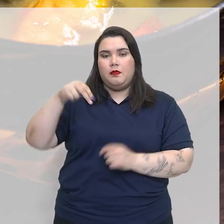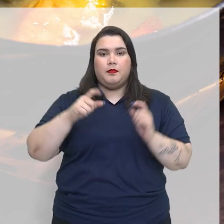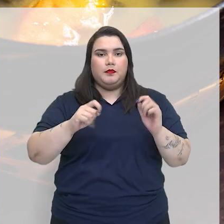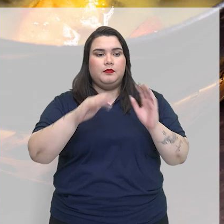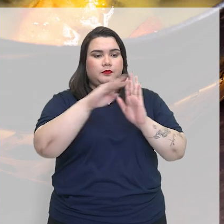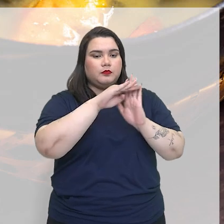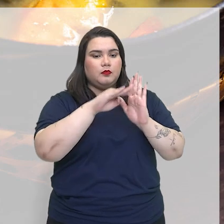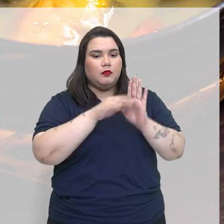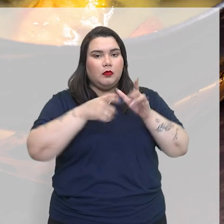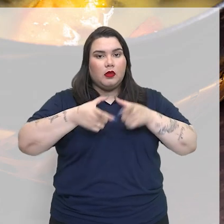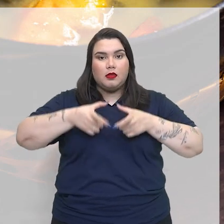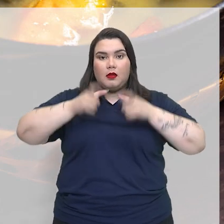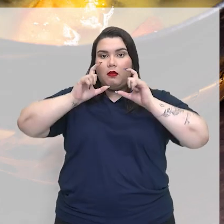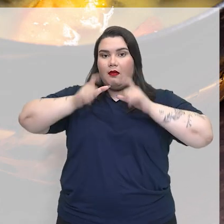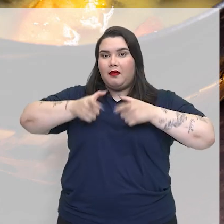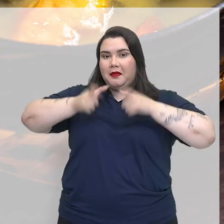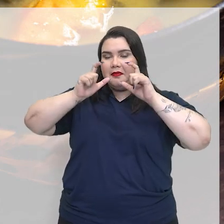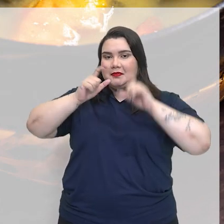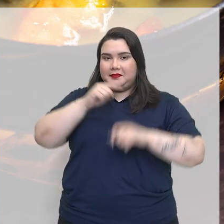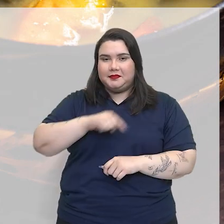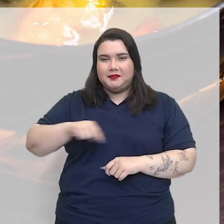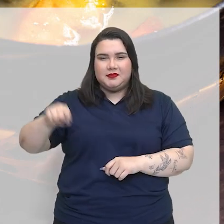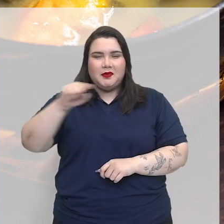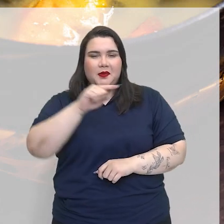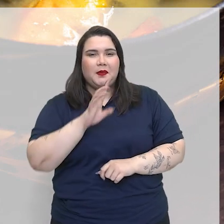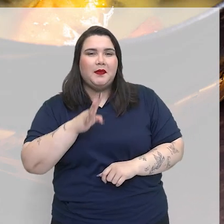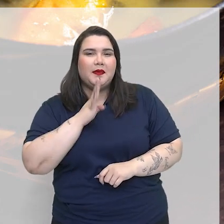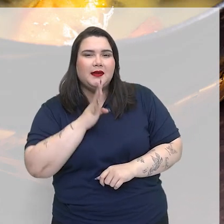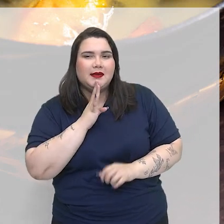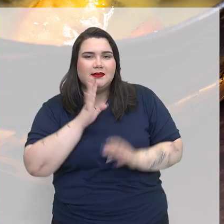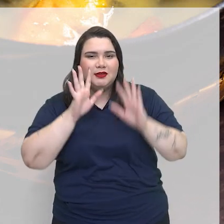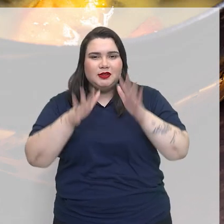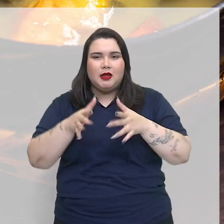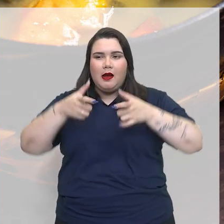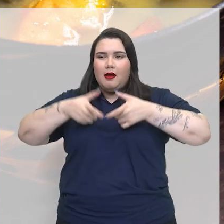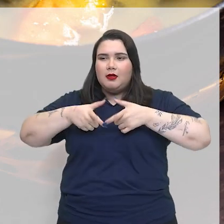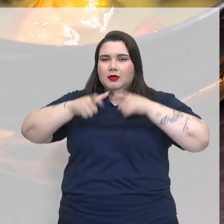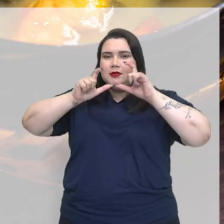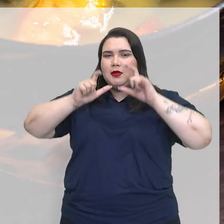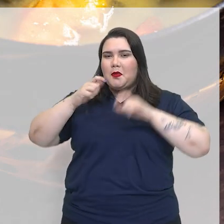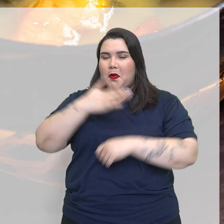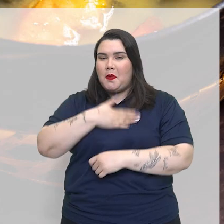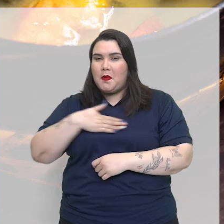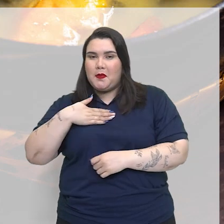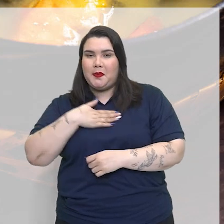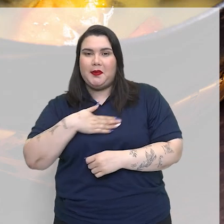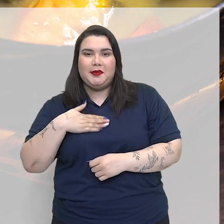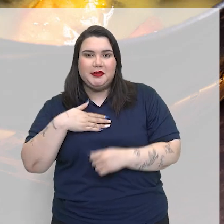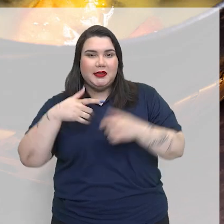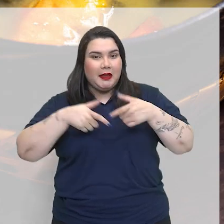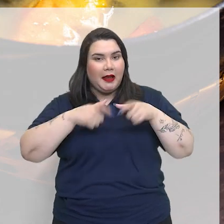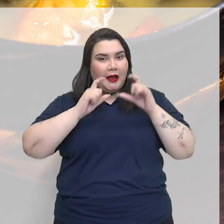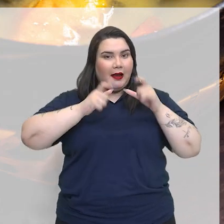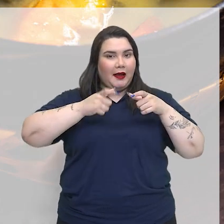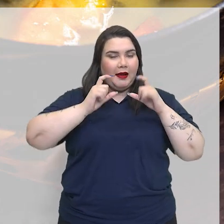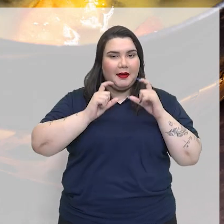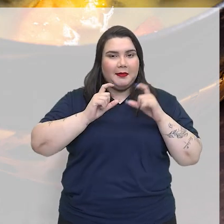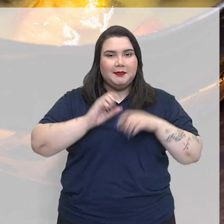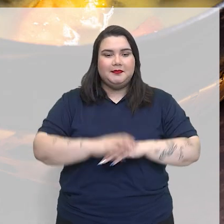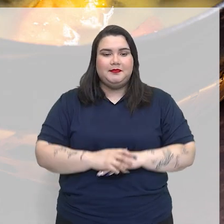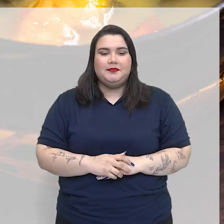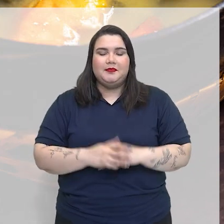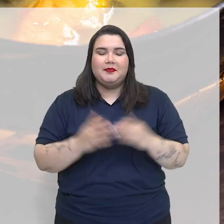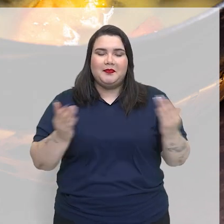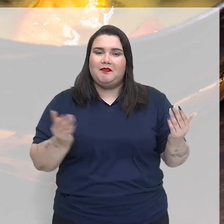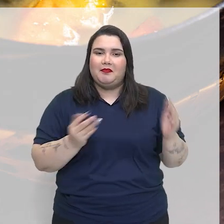receita de tacacá. Vocês conhecem? Já experimentaram tacacá? Gostam de tacacá?